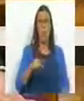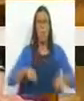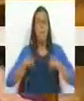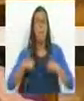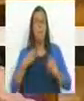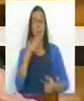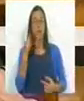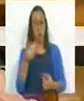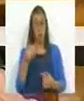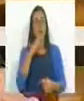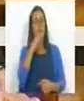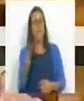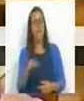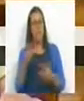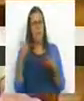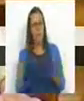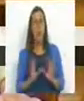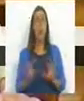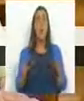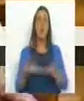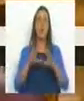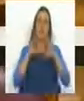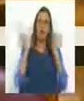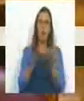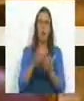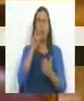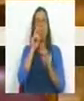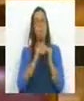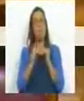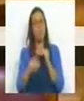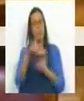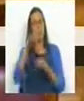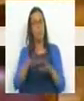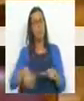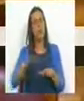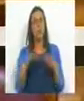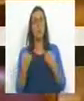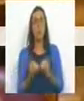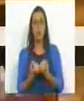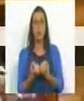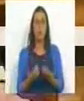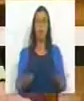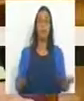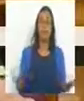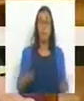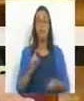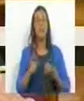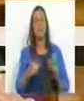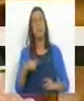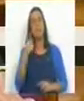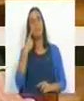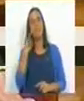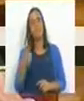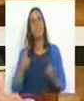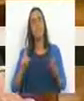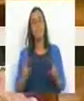próprios jovens, para as famílias, para a comunidade em geral, para a sustentação do Estado Social. Ora, aquilo que nós reparamos é